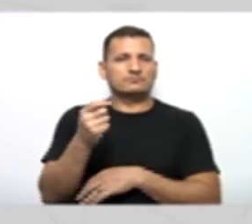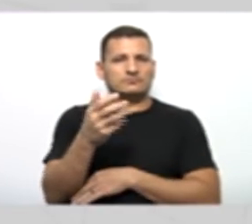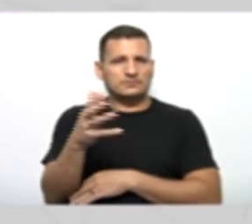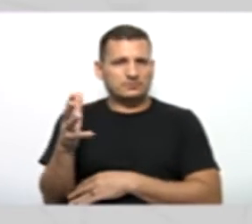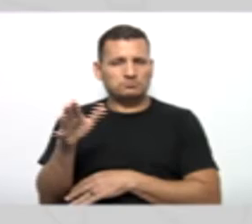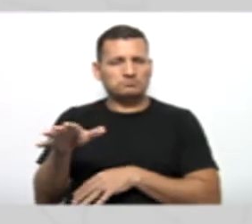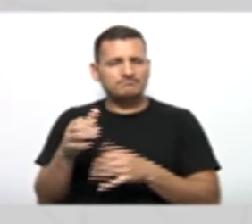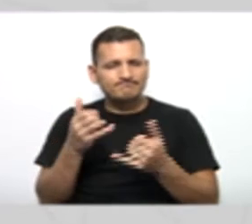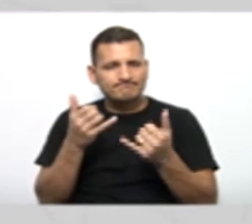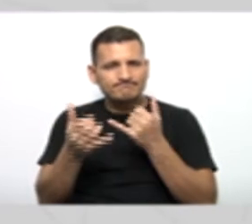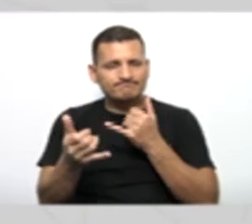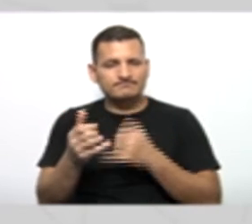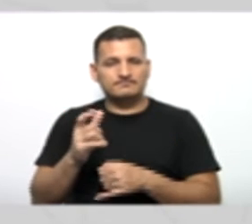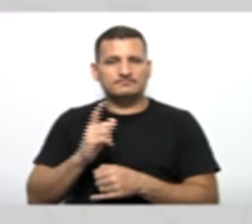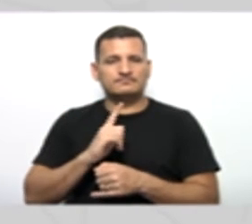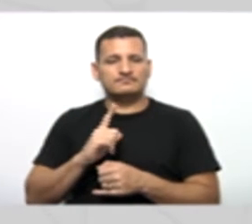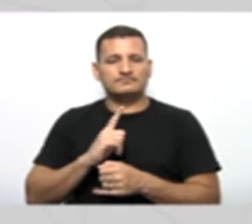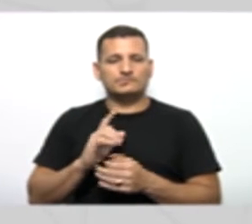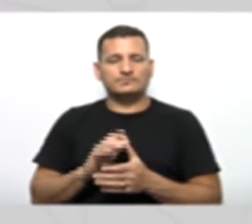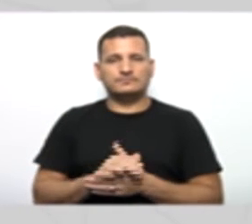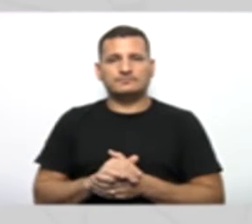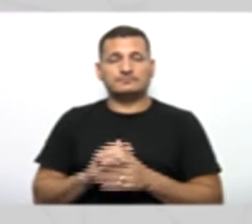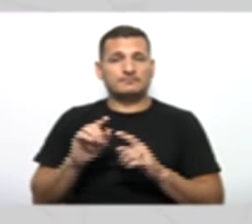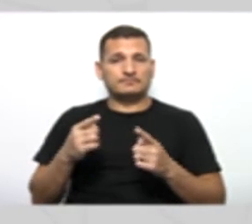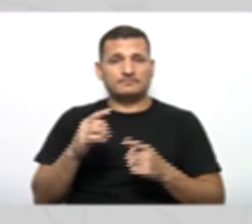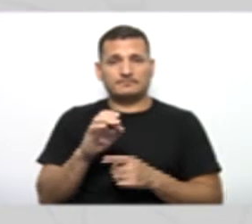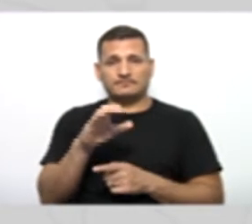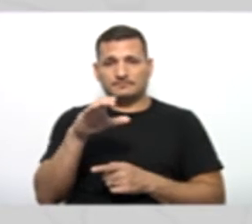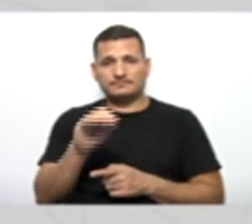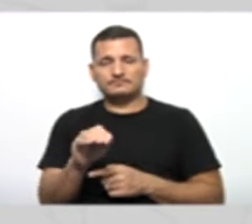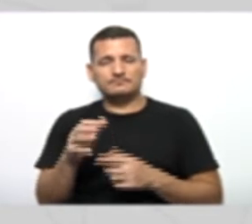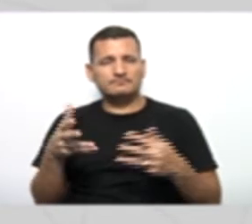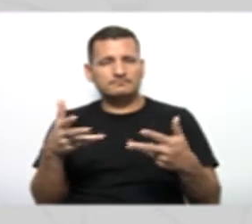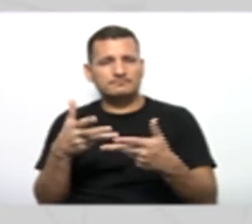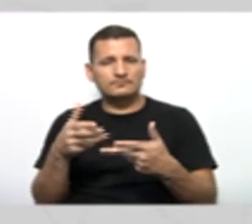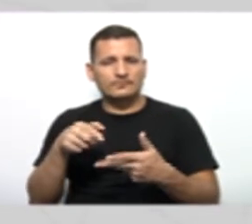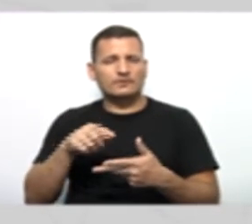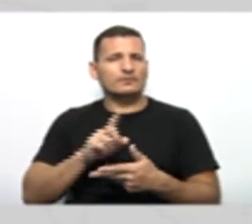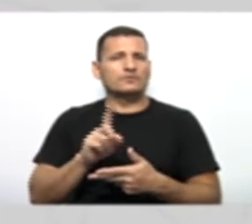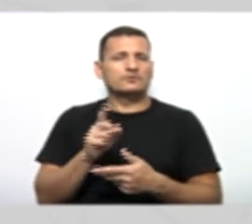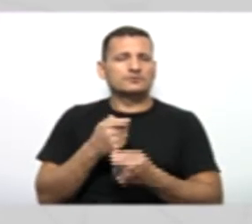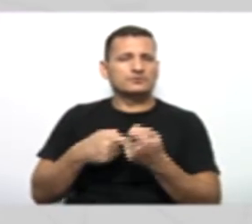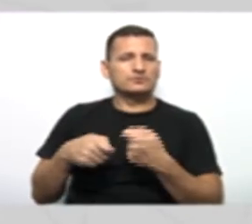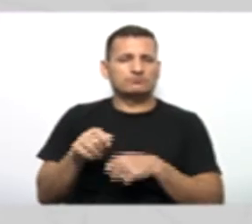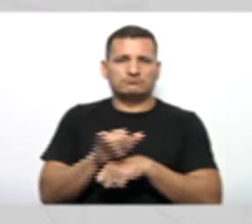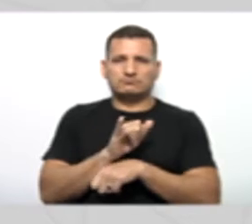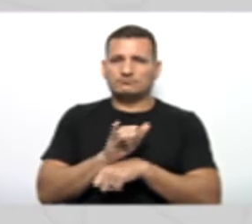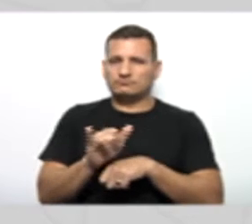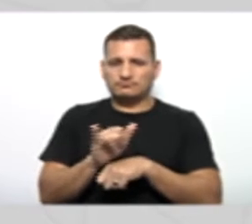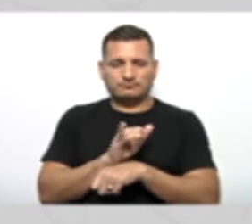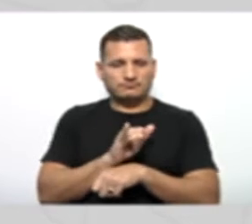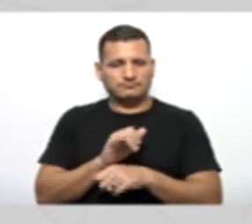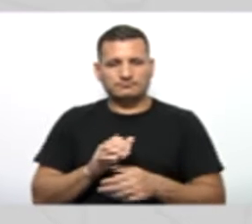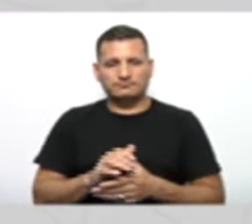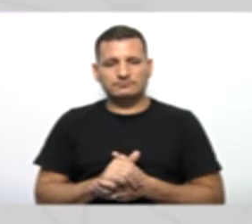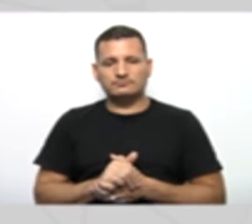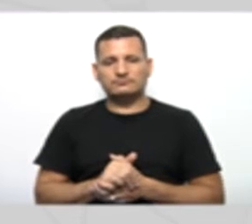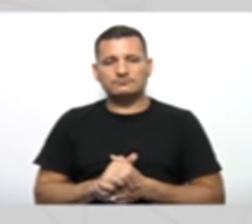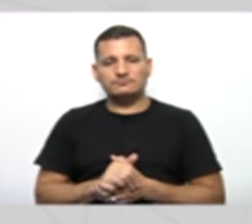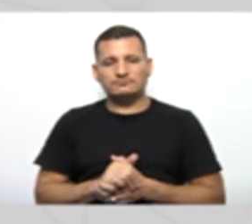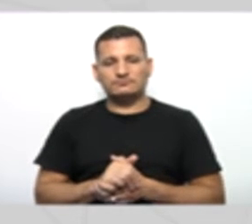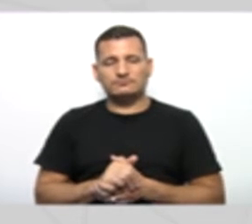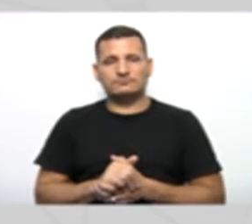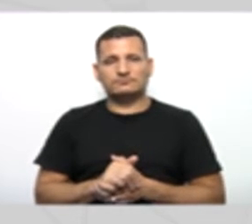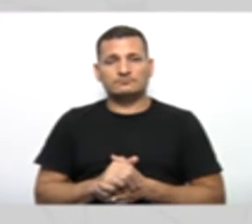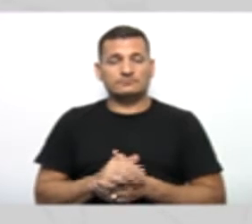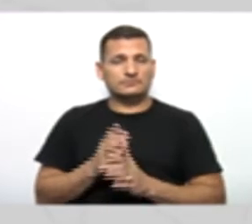muito parecidas. Só que a ecoeficiência, ela não é a gestão estratégica. A